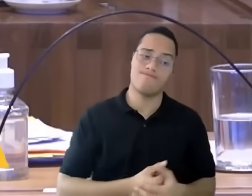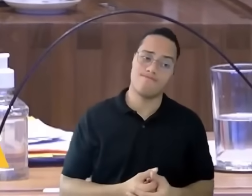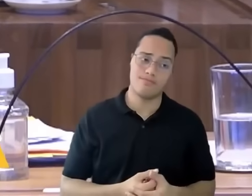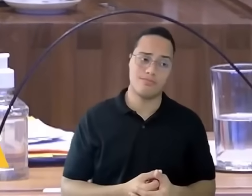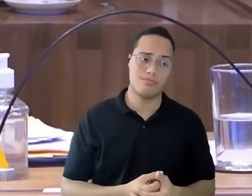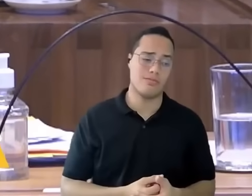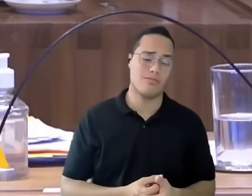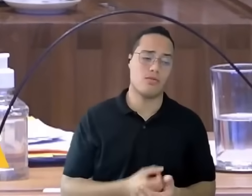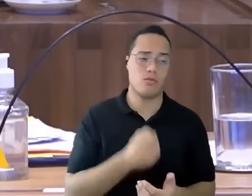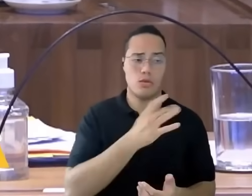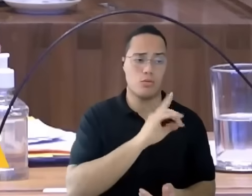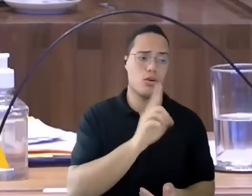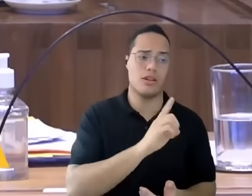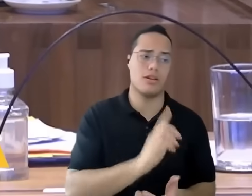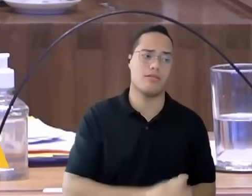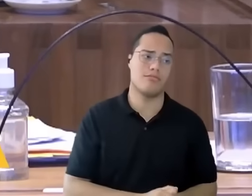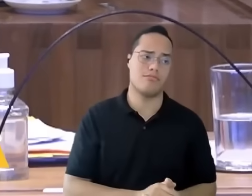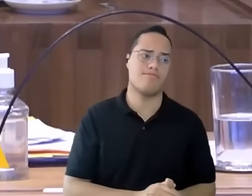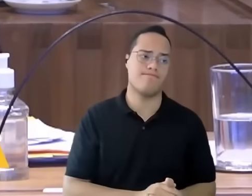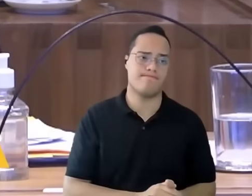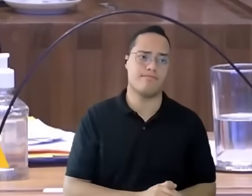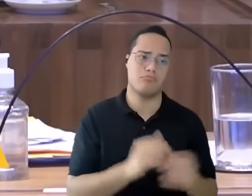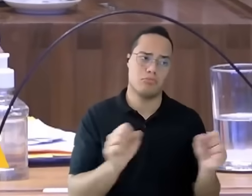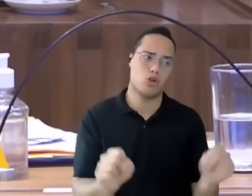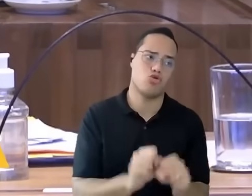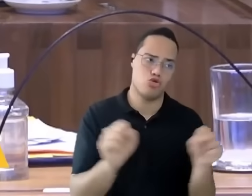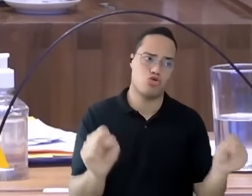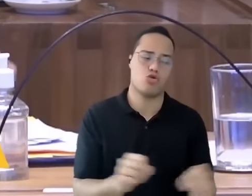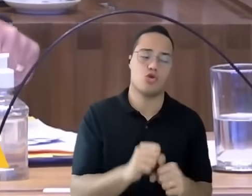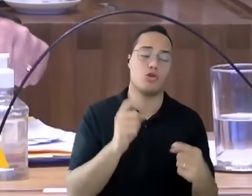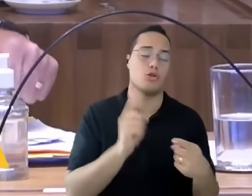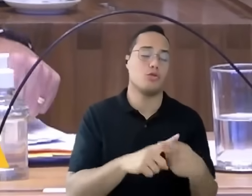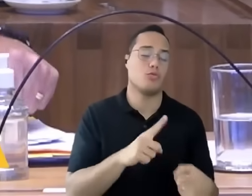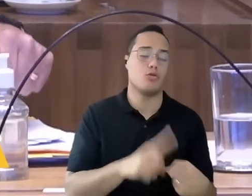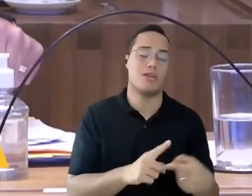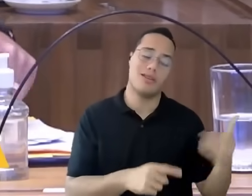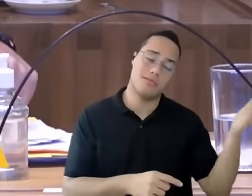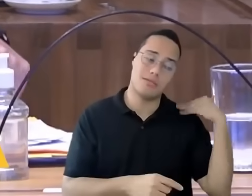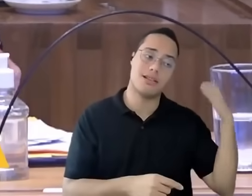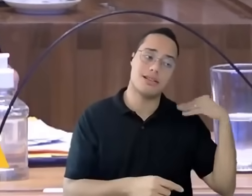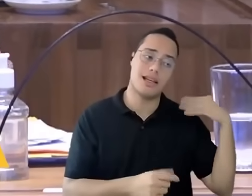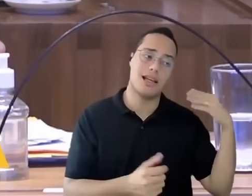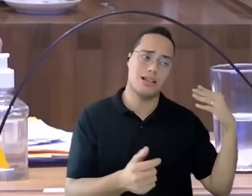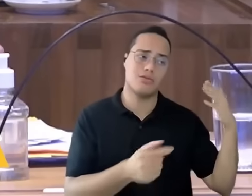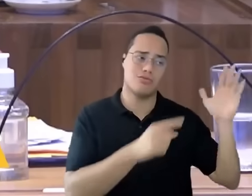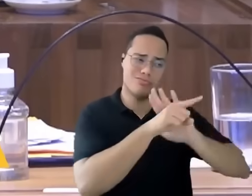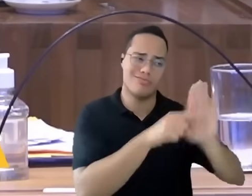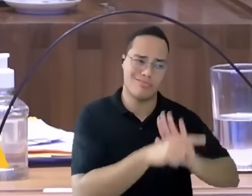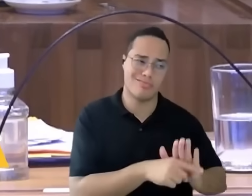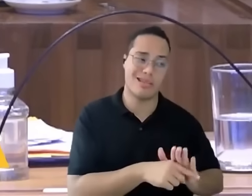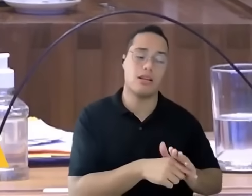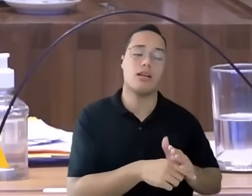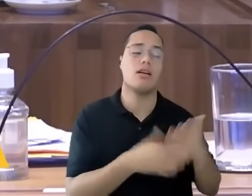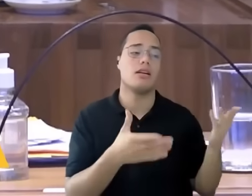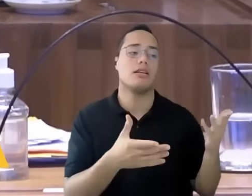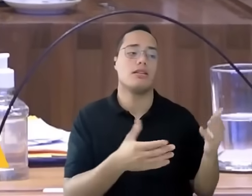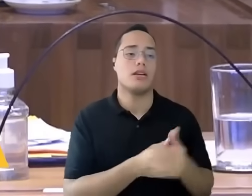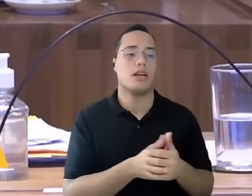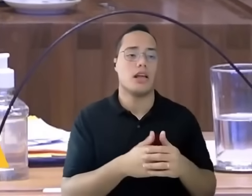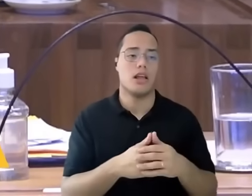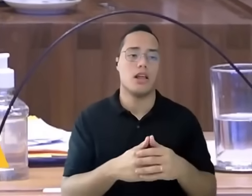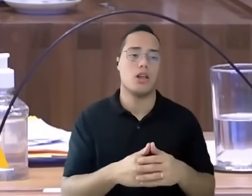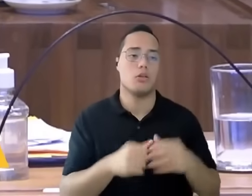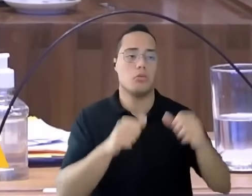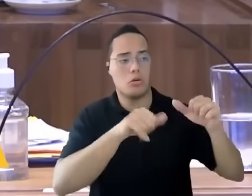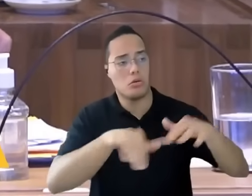nós olhamos naquele dia que tínhamos a informação que a manifestação seria pacífica de